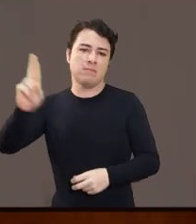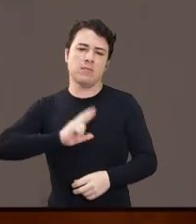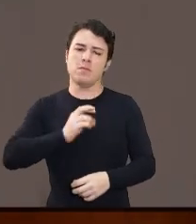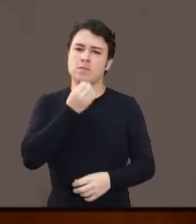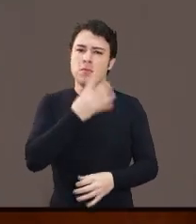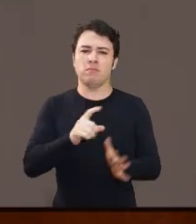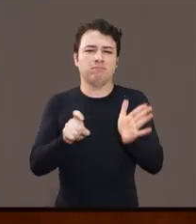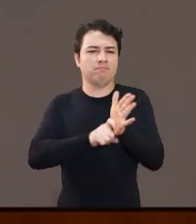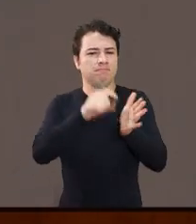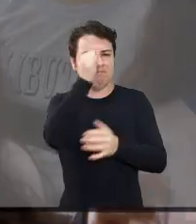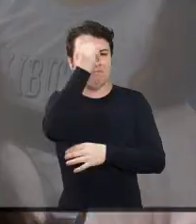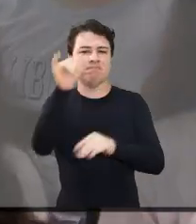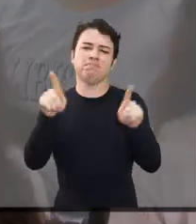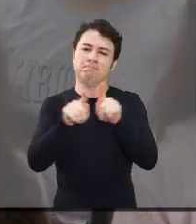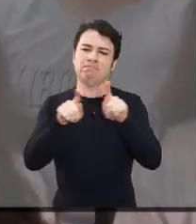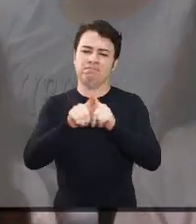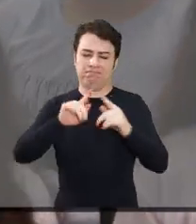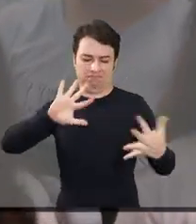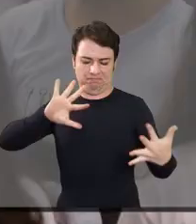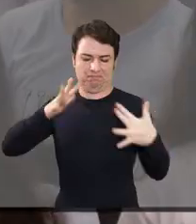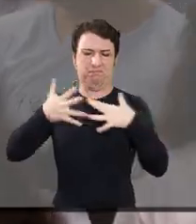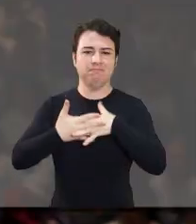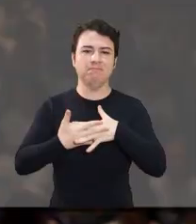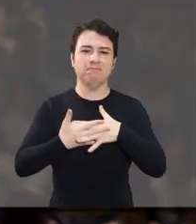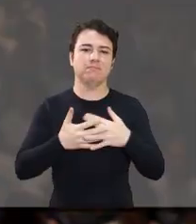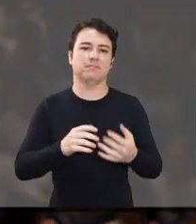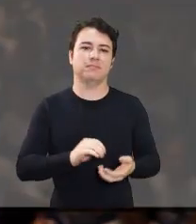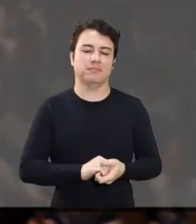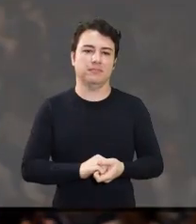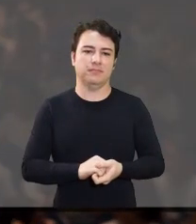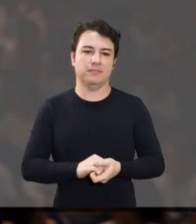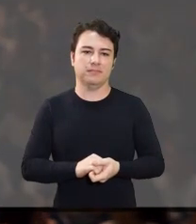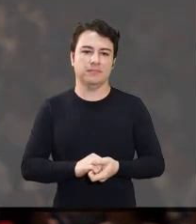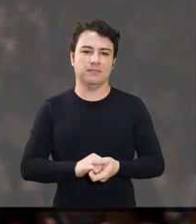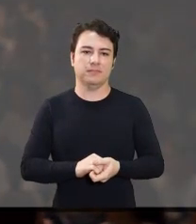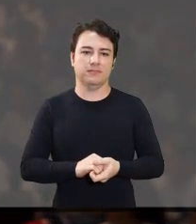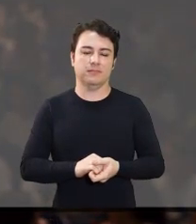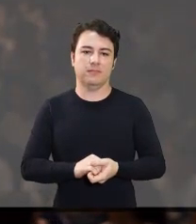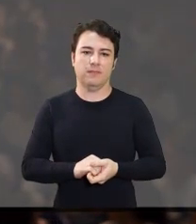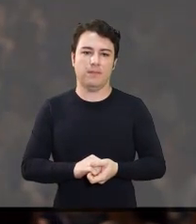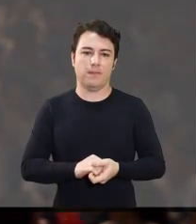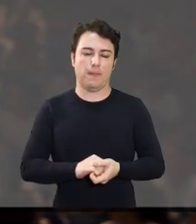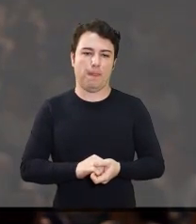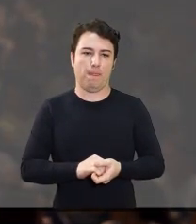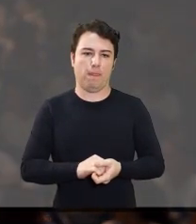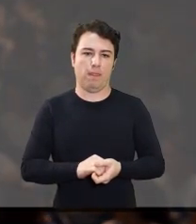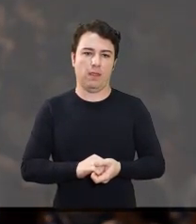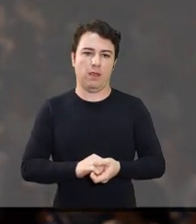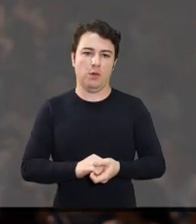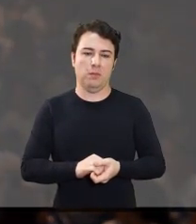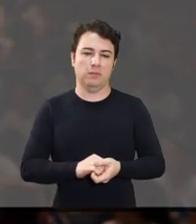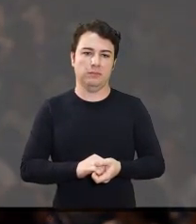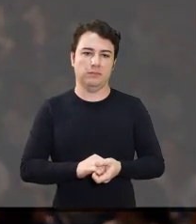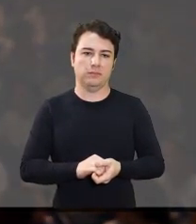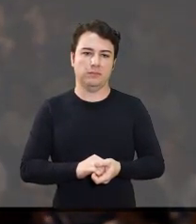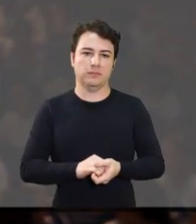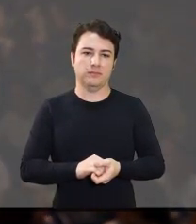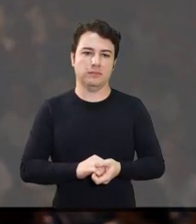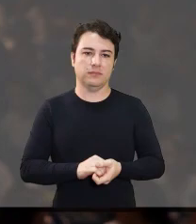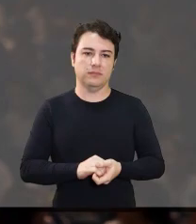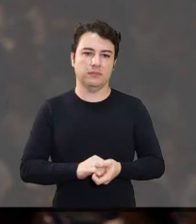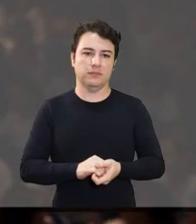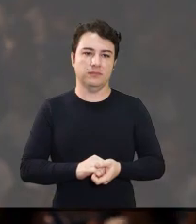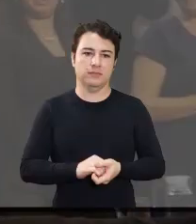resultado fantástico, né? Não é só com relação à prevenção às drogas, mas é um programa também que diz muito respeito